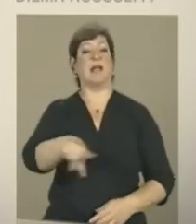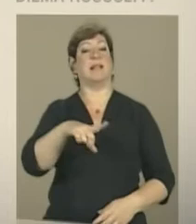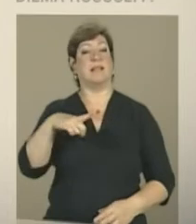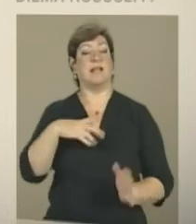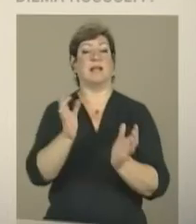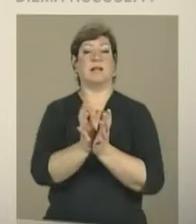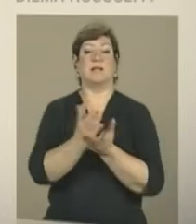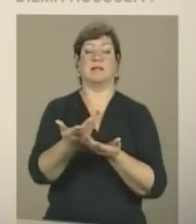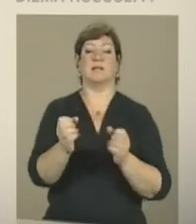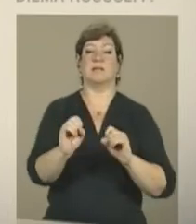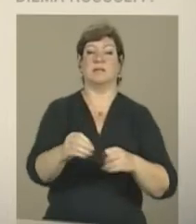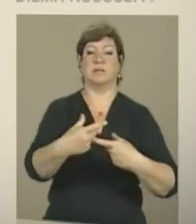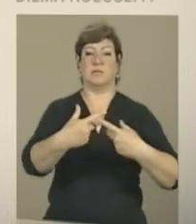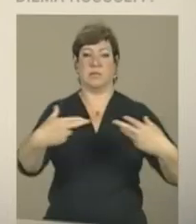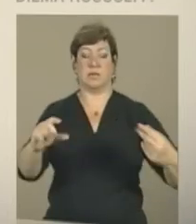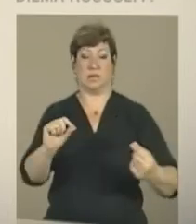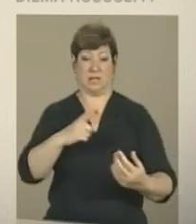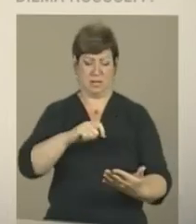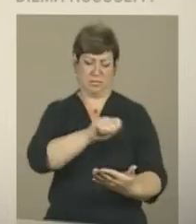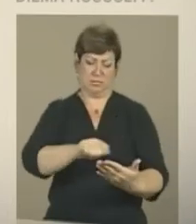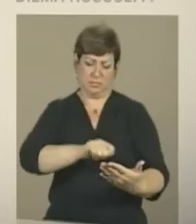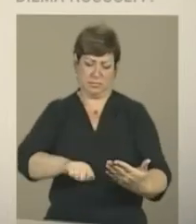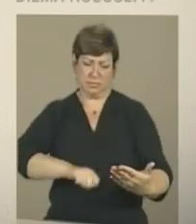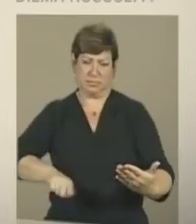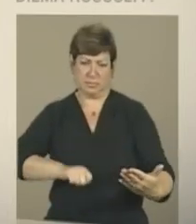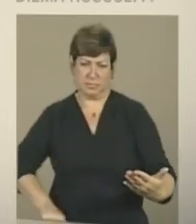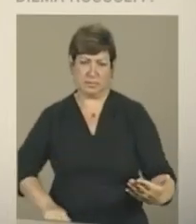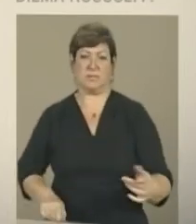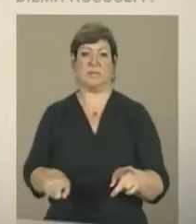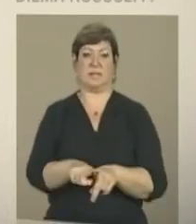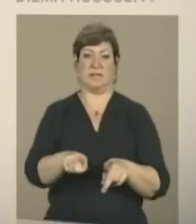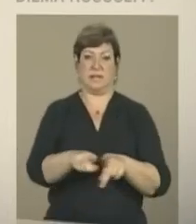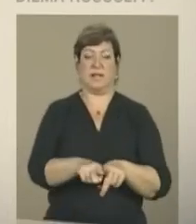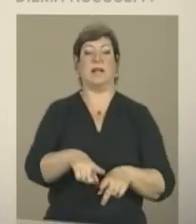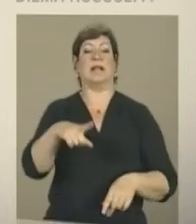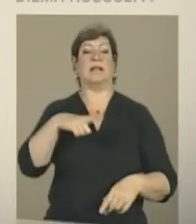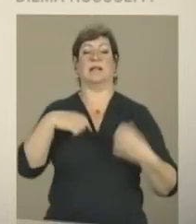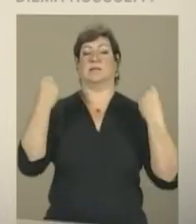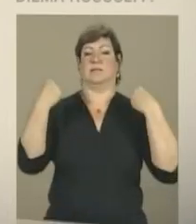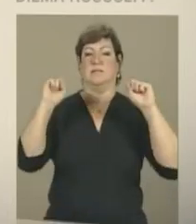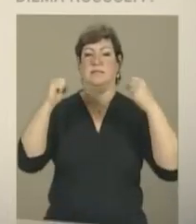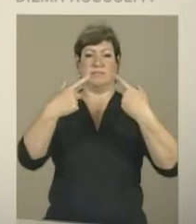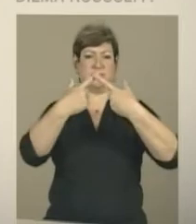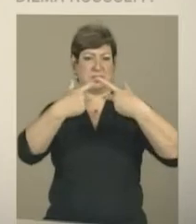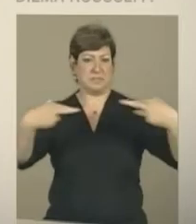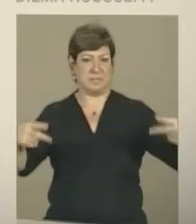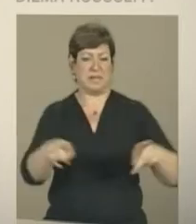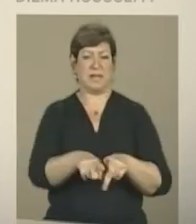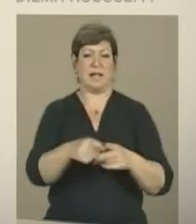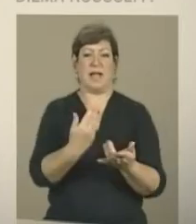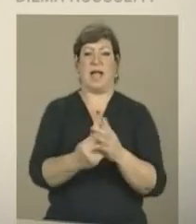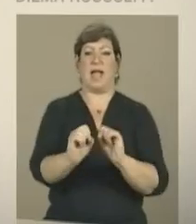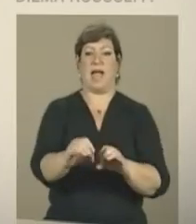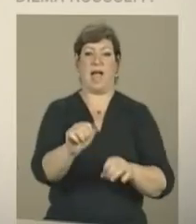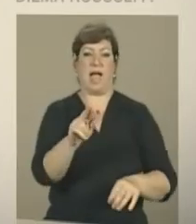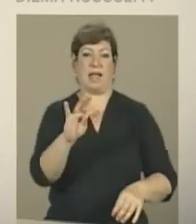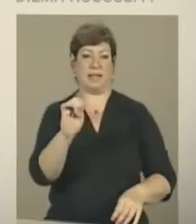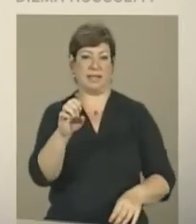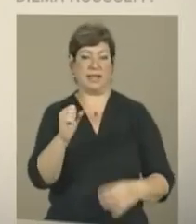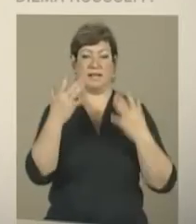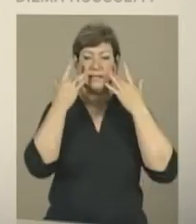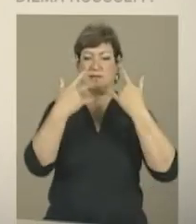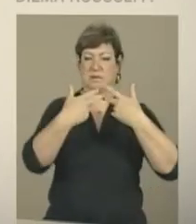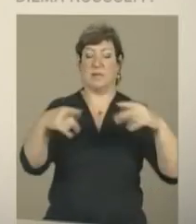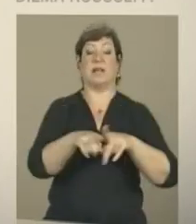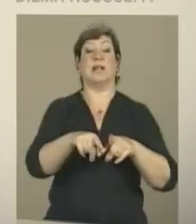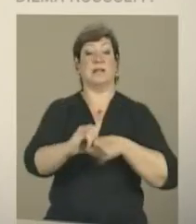que vão desde o acompanhamento das tarefas escolares até a prática de esportes aulas de em